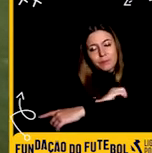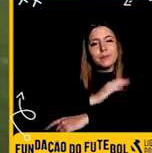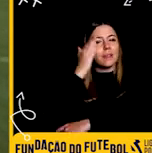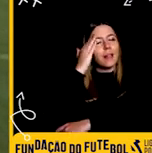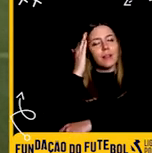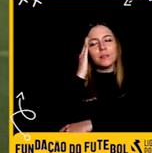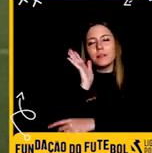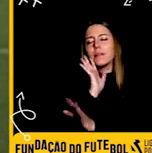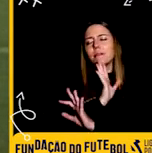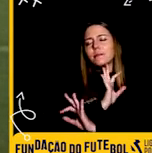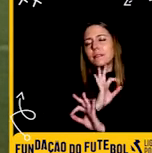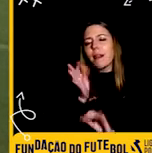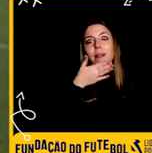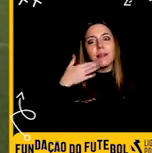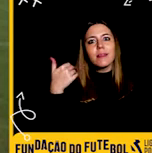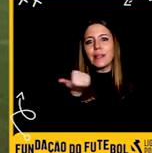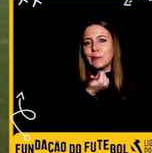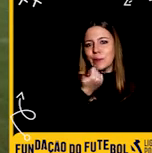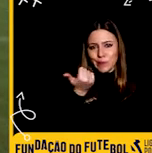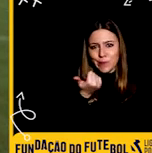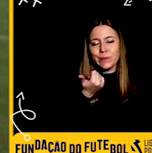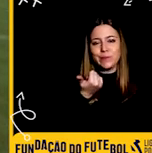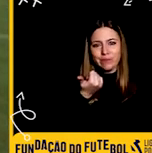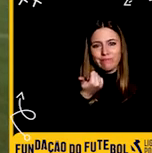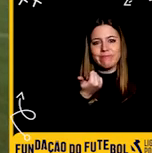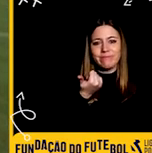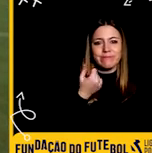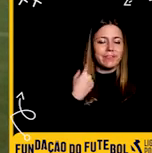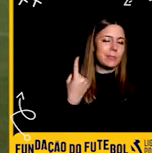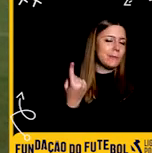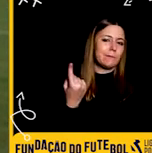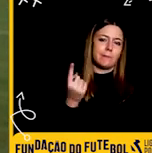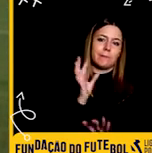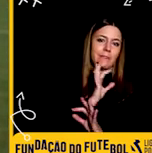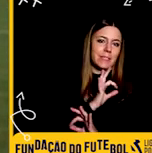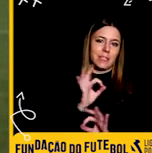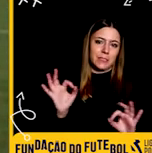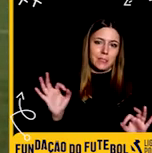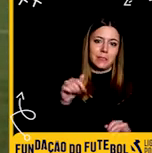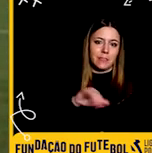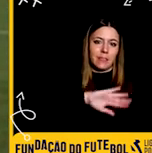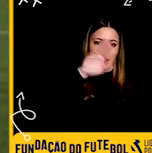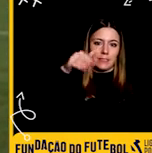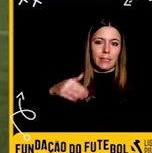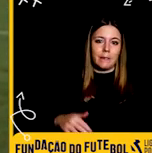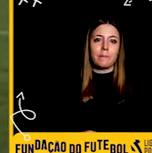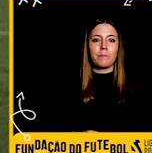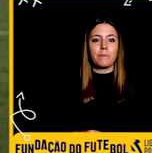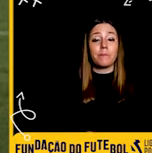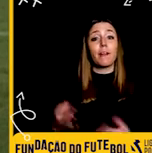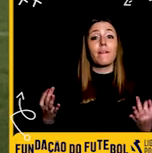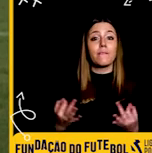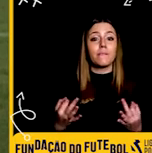sol, porque acho que é lindíssimo, é brutal mesmo, é de umas coisas únicas na serra que